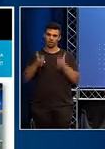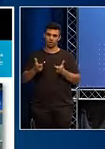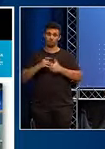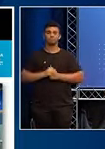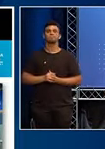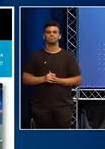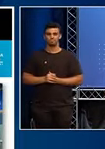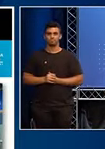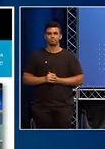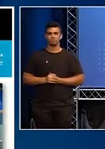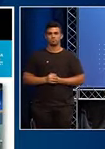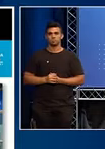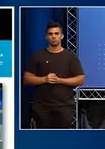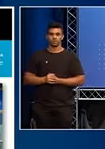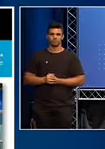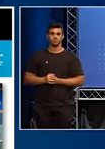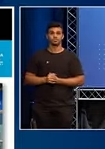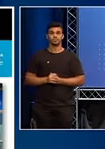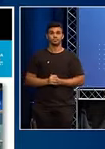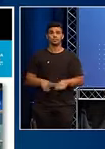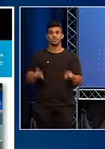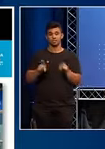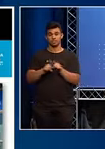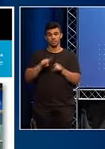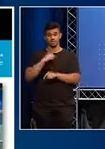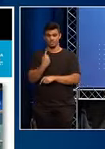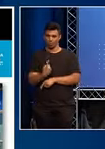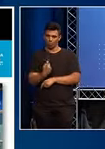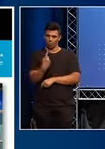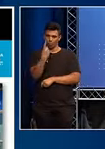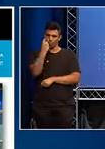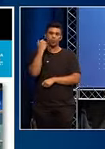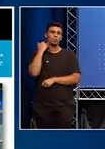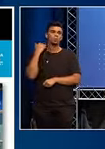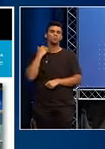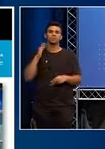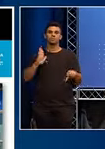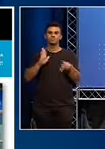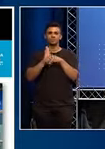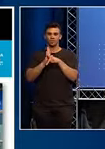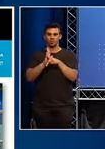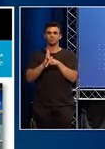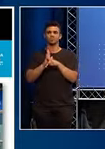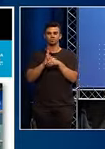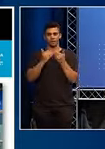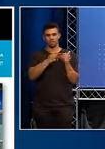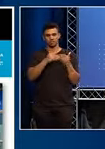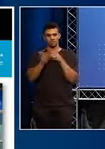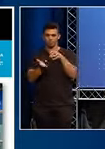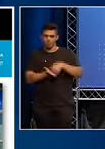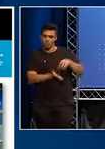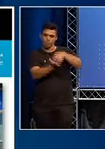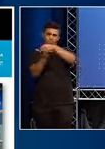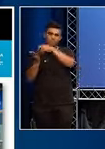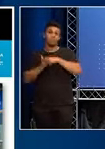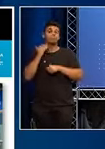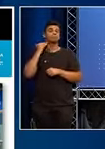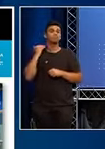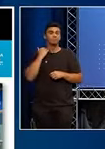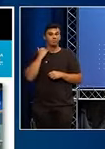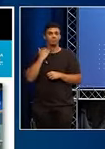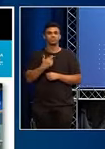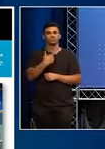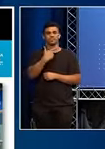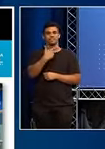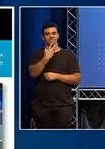Outra coisa, nós somos o único banco abrindo agências. 27 agências no Maranhão, 30 agências no